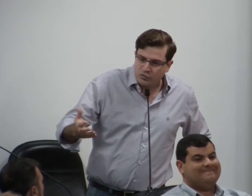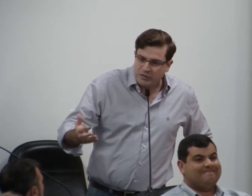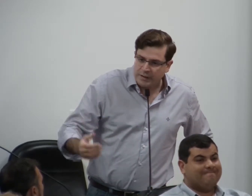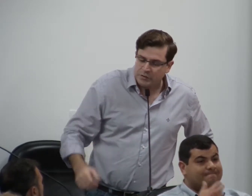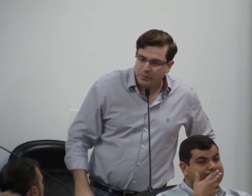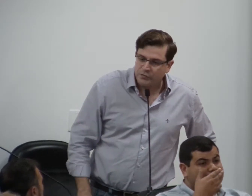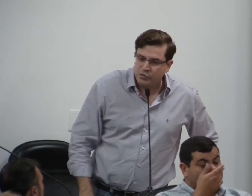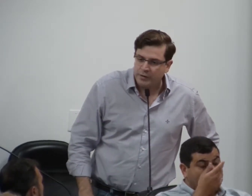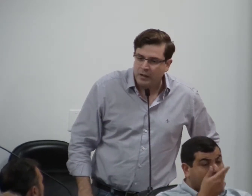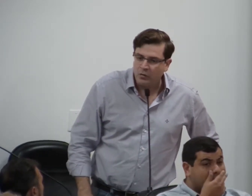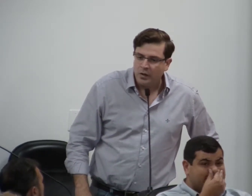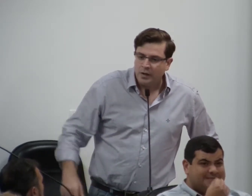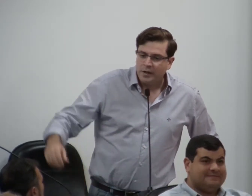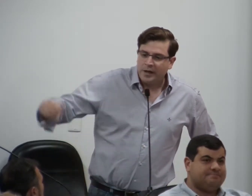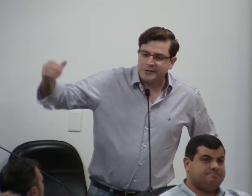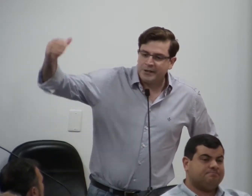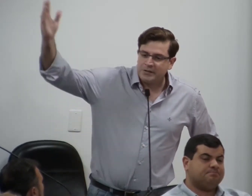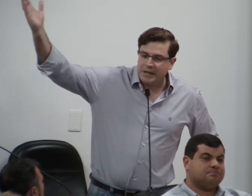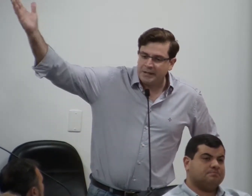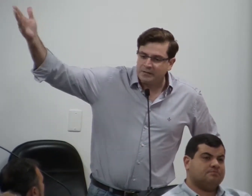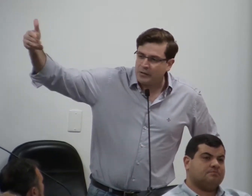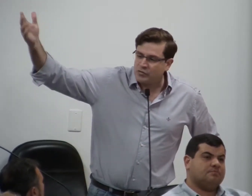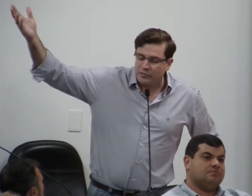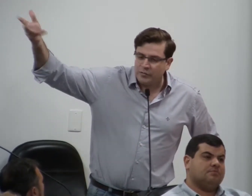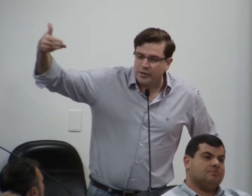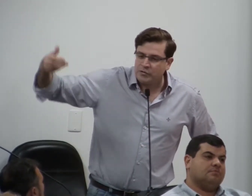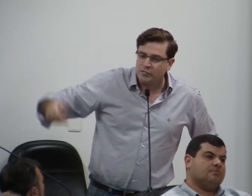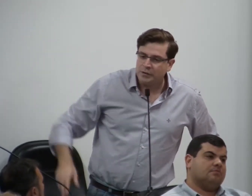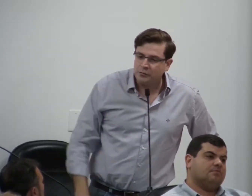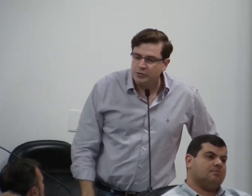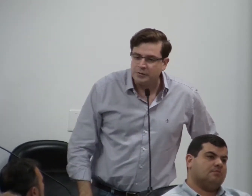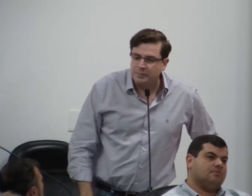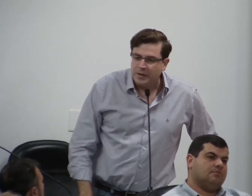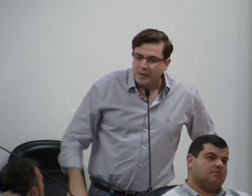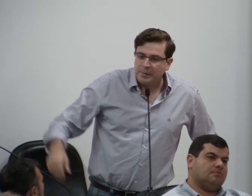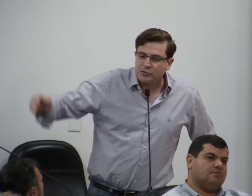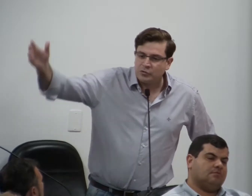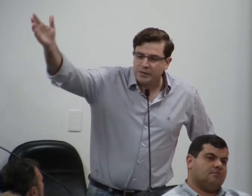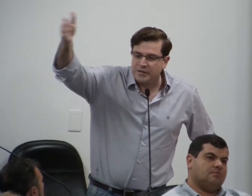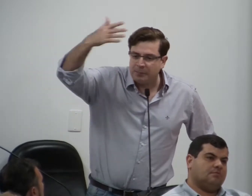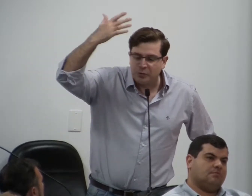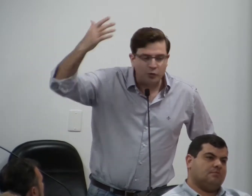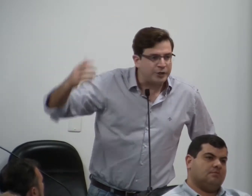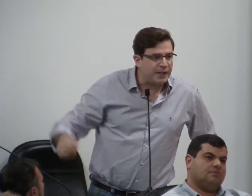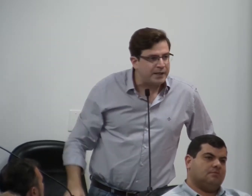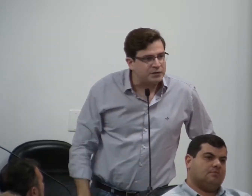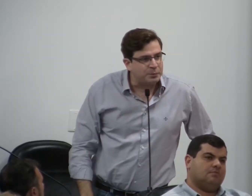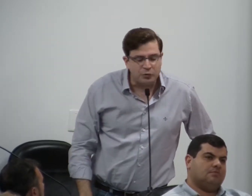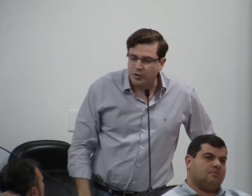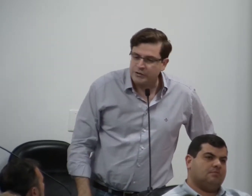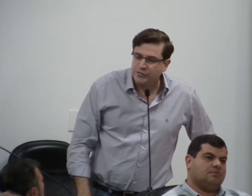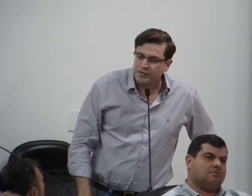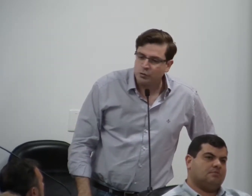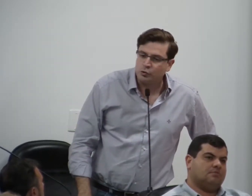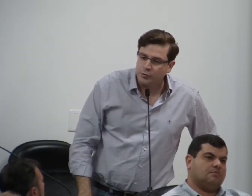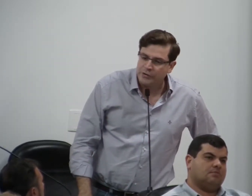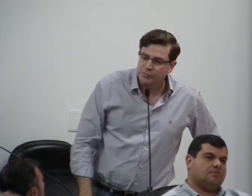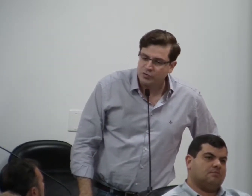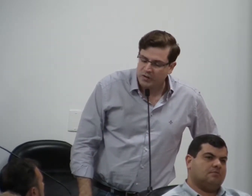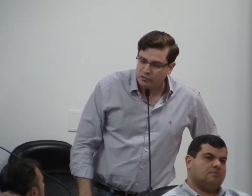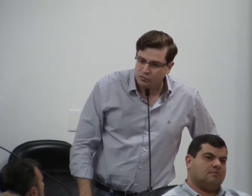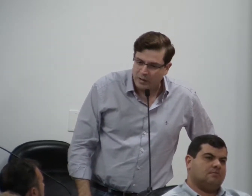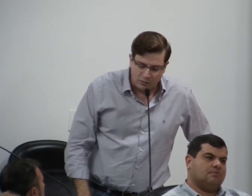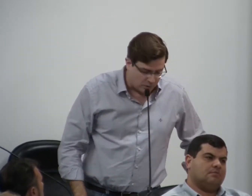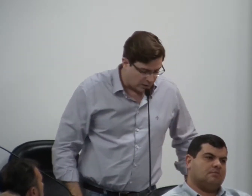forma consciente e profissional, a gente ainda tem os aviões vindo de pessoas aí para o Nordeste, para o Norte, fazer o